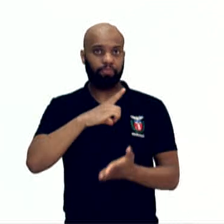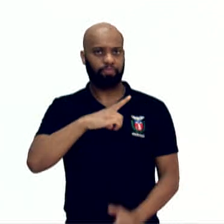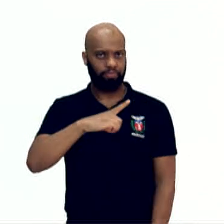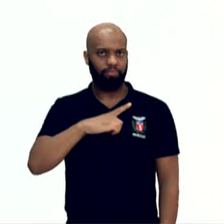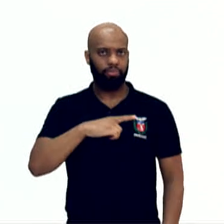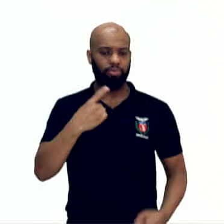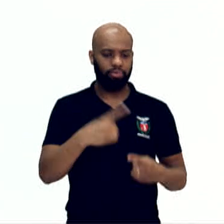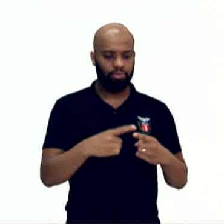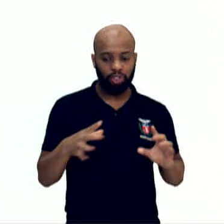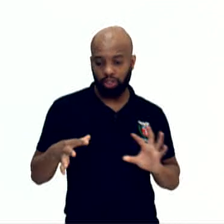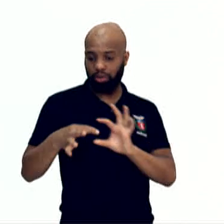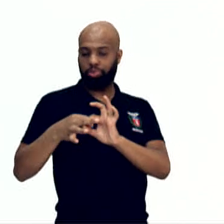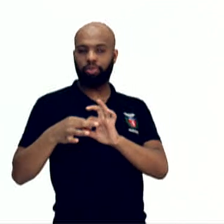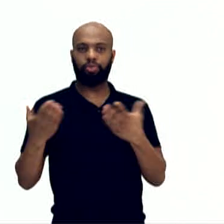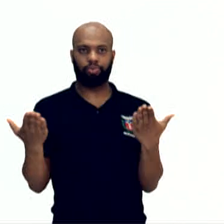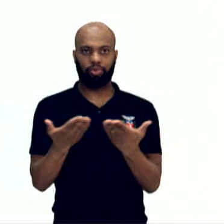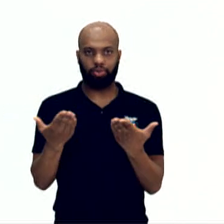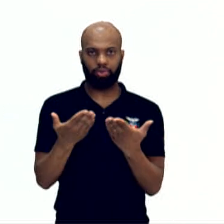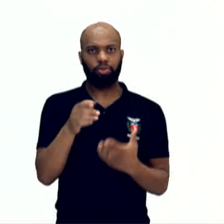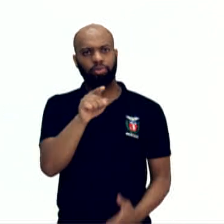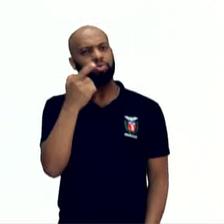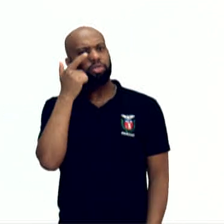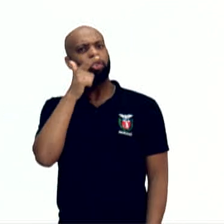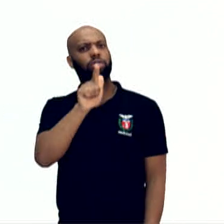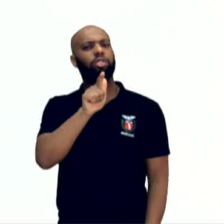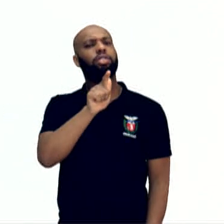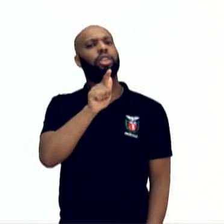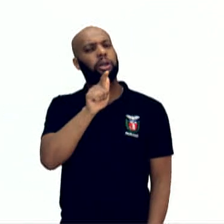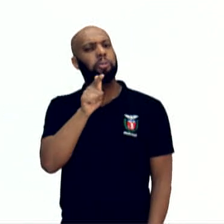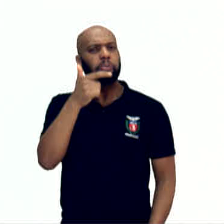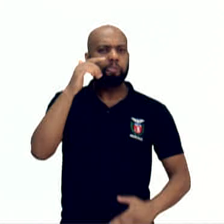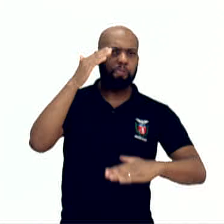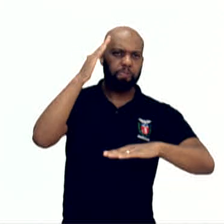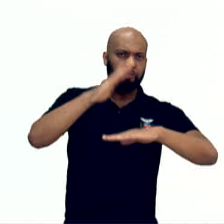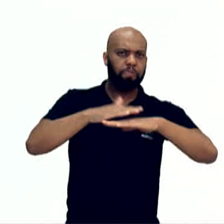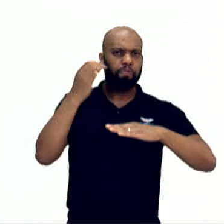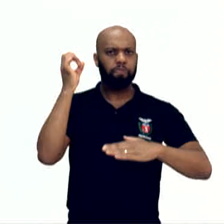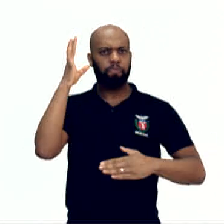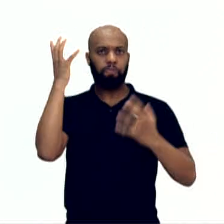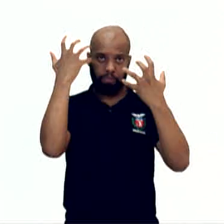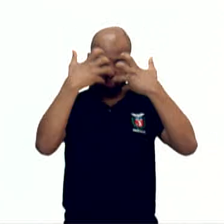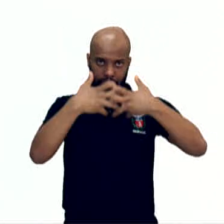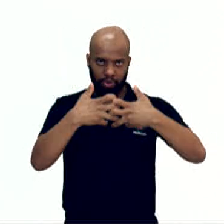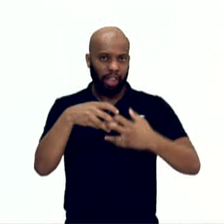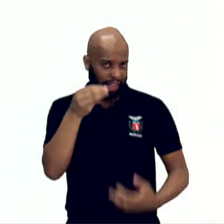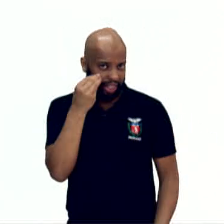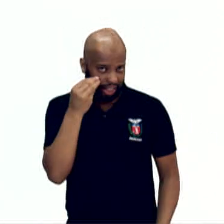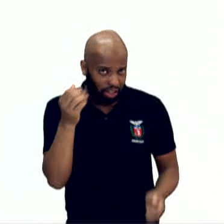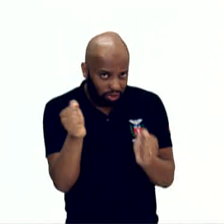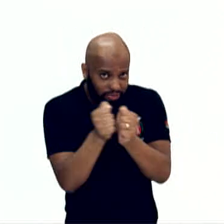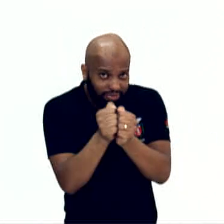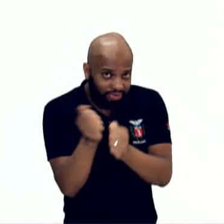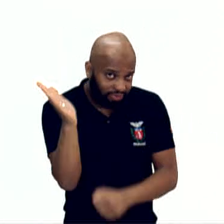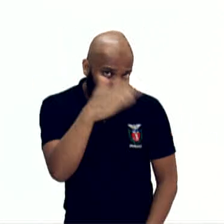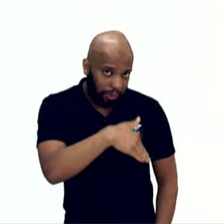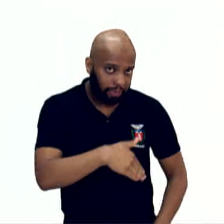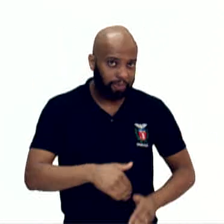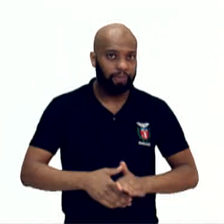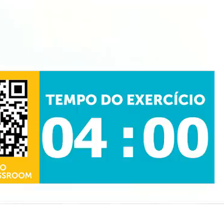justamente linkado nesse código, para auxiliar um pouquinho a reflexão de vocês, ok? Vamos tentar juntos?